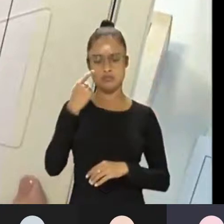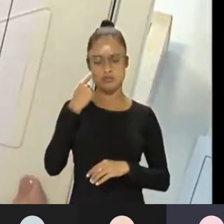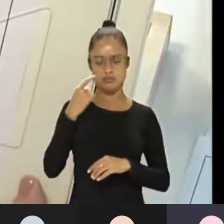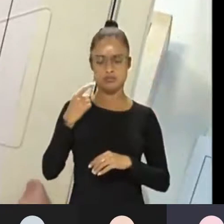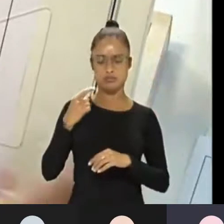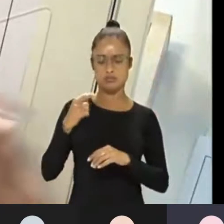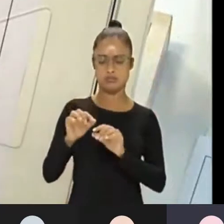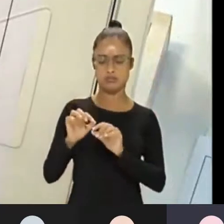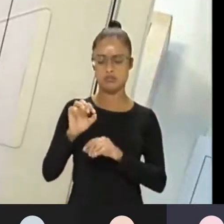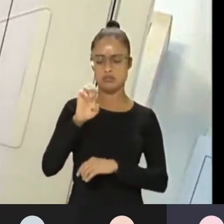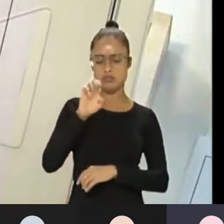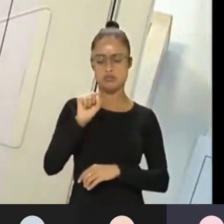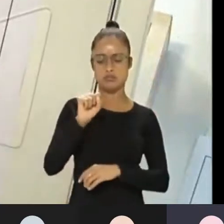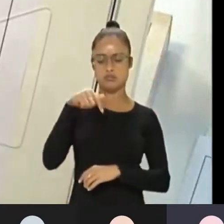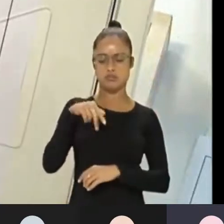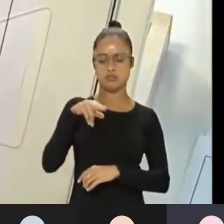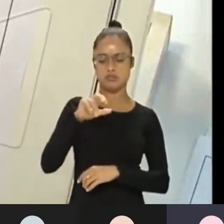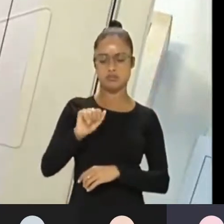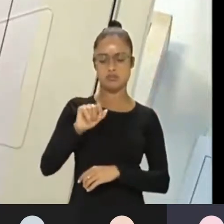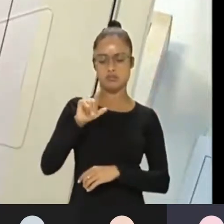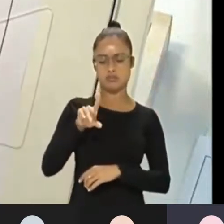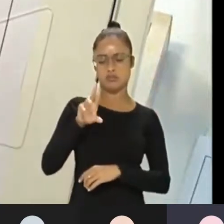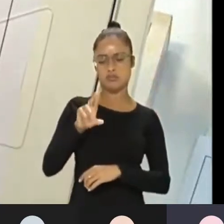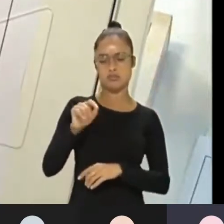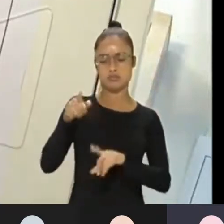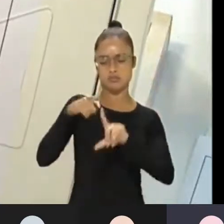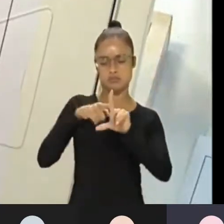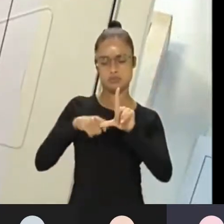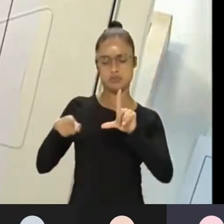Aí eu venho aqui com o esquadro no ângulo de 30.